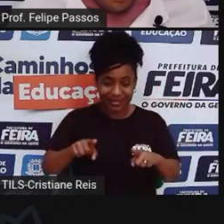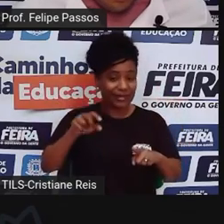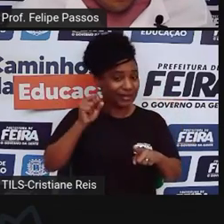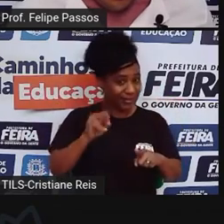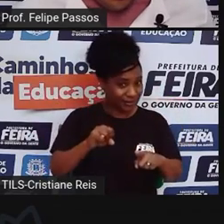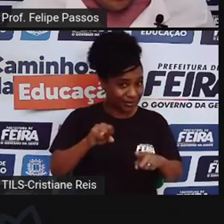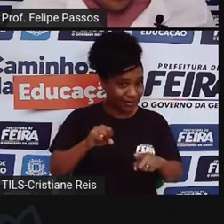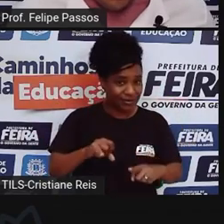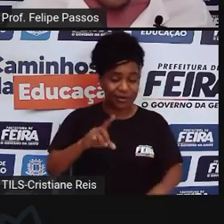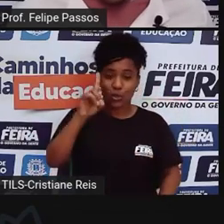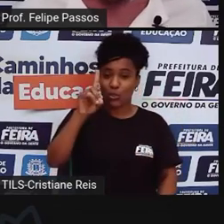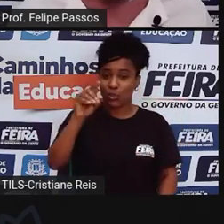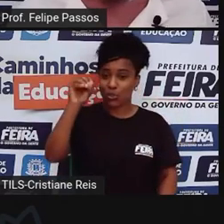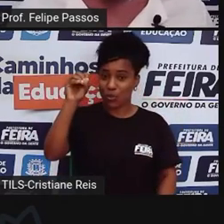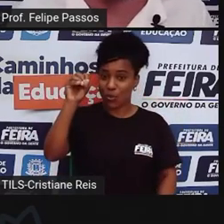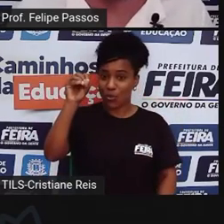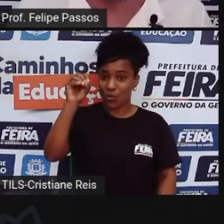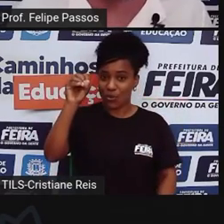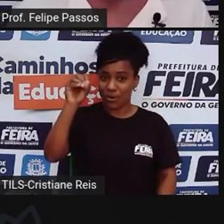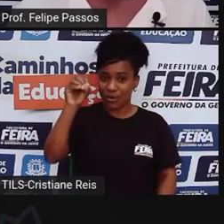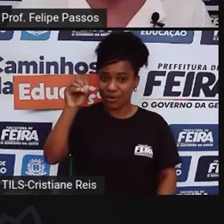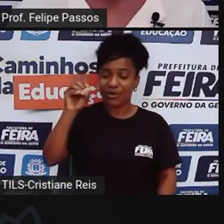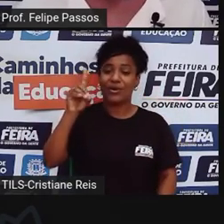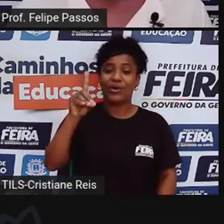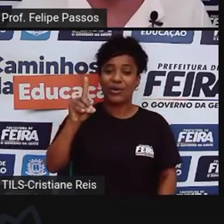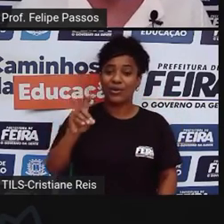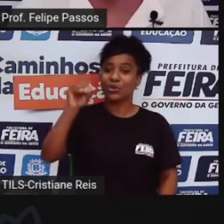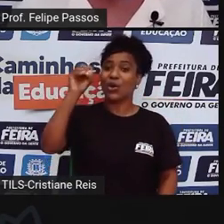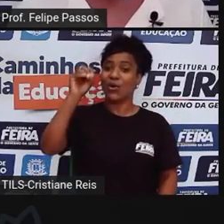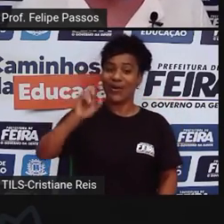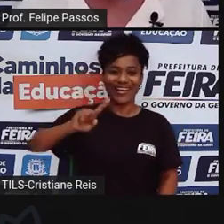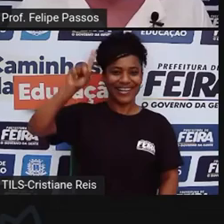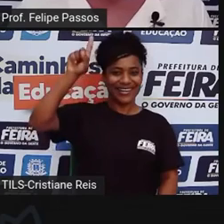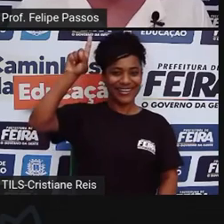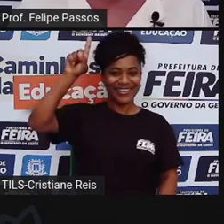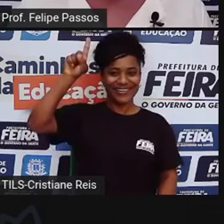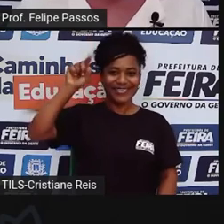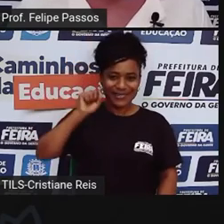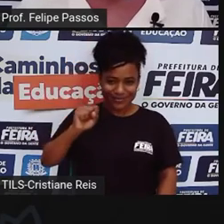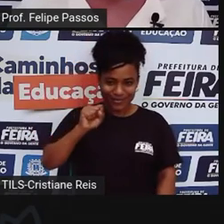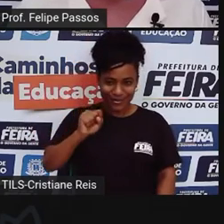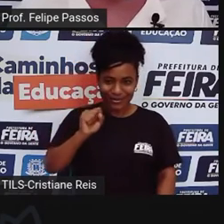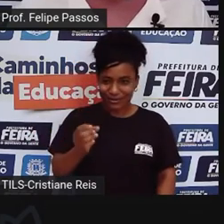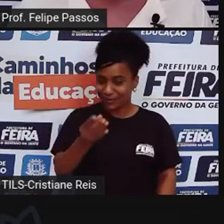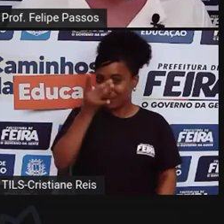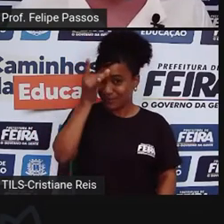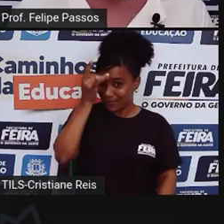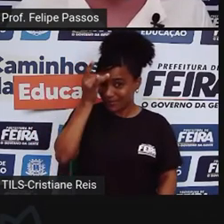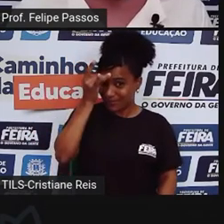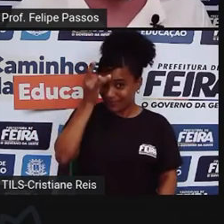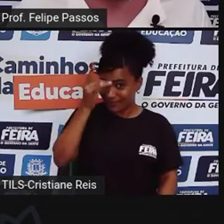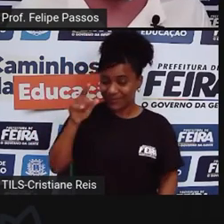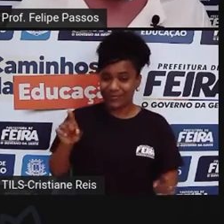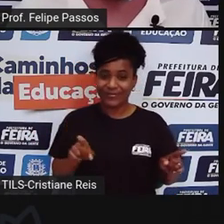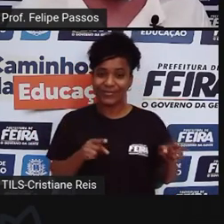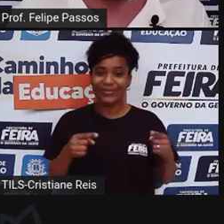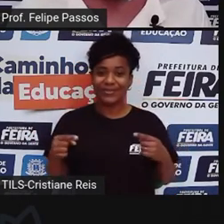falar, cadê o dó? Quem estiver com dó em casa faz aquela festa. Olha eu aqui! Para ver quem é que vai memorizar o nome das notas.